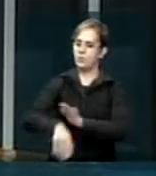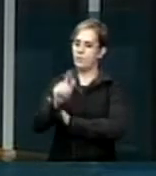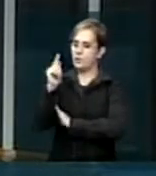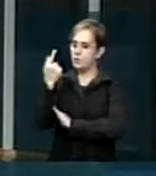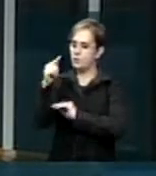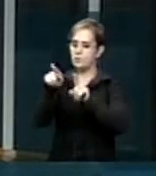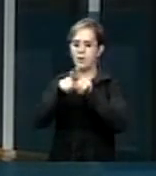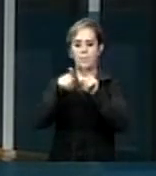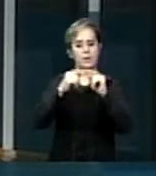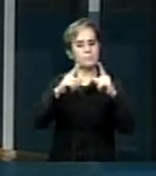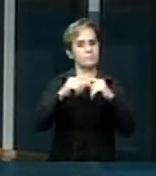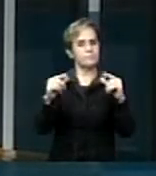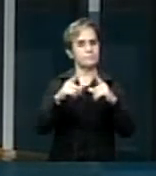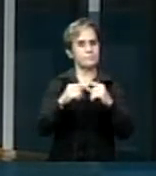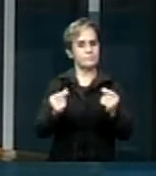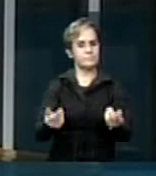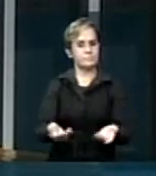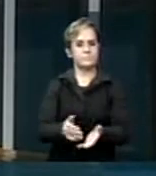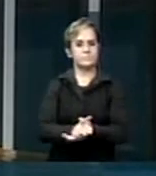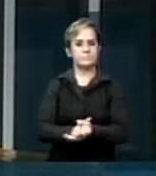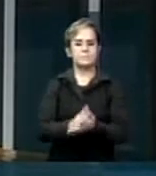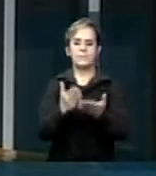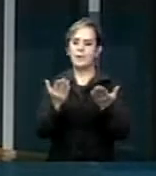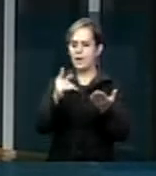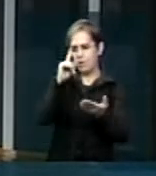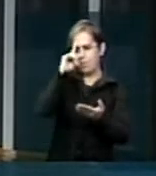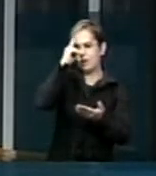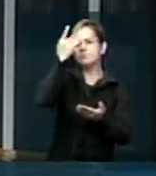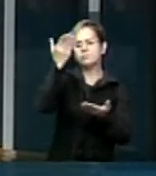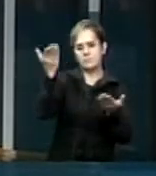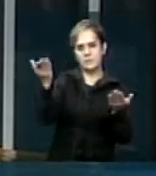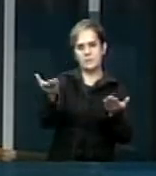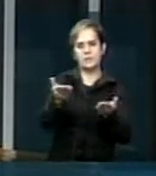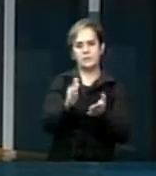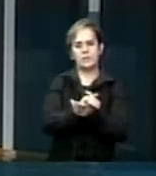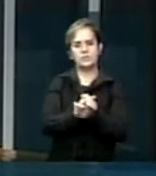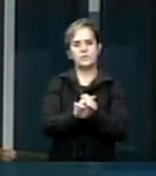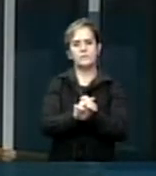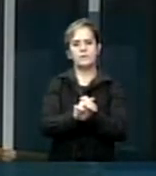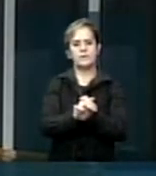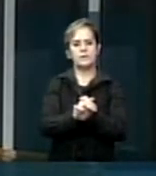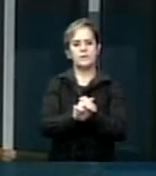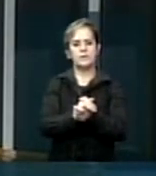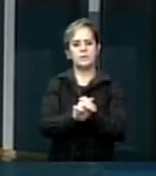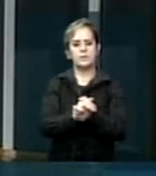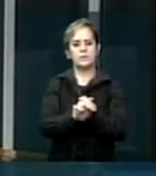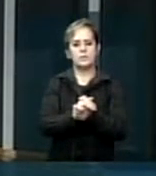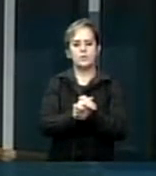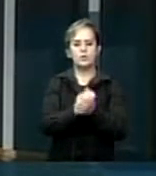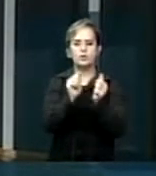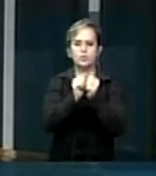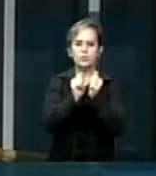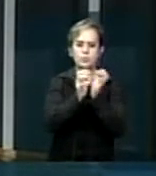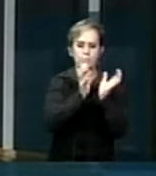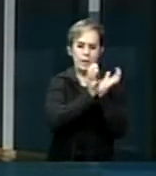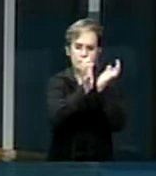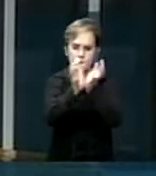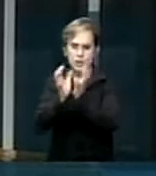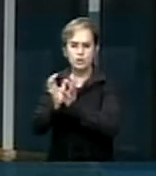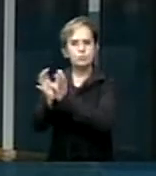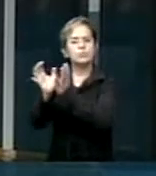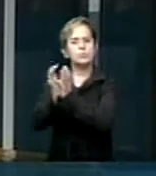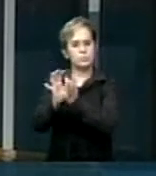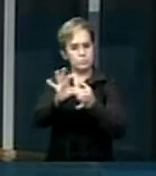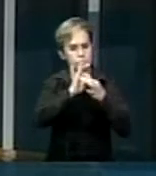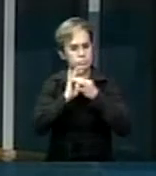do Distrito Federal. É uma iniciativa, senhor presidente, suprapartidária, que tem como